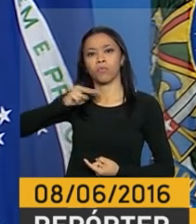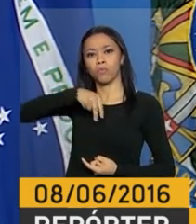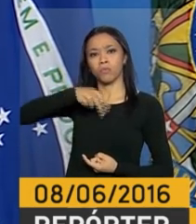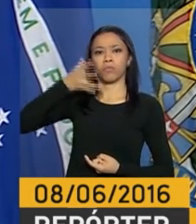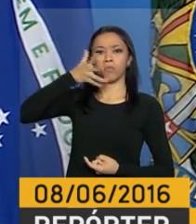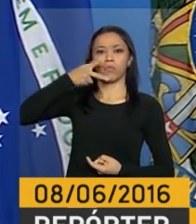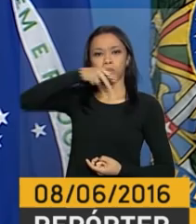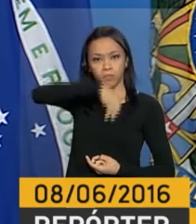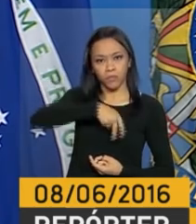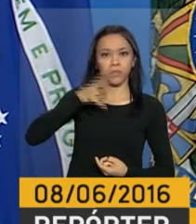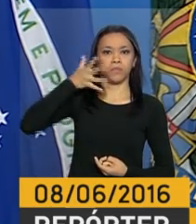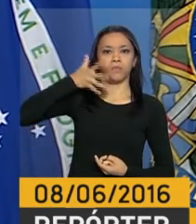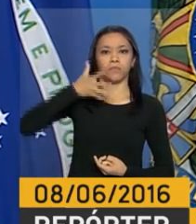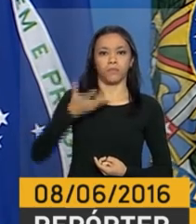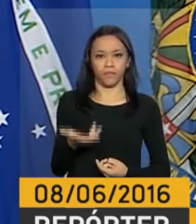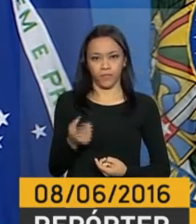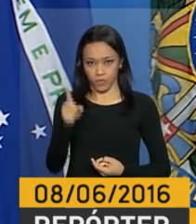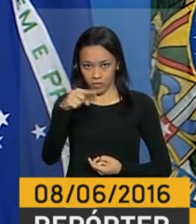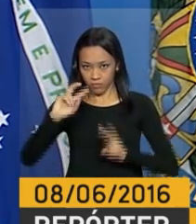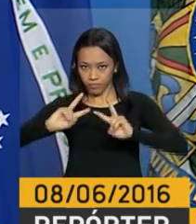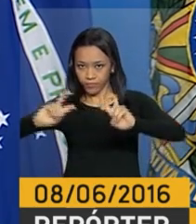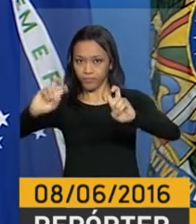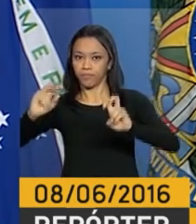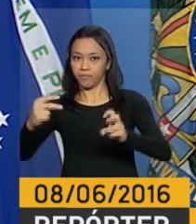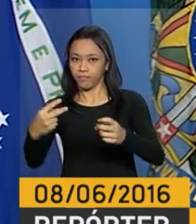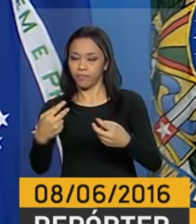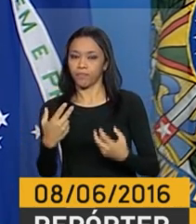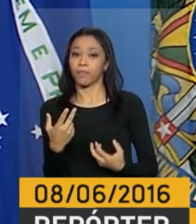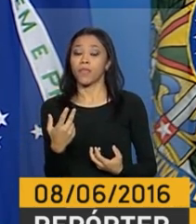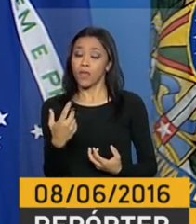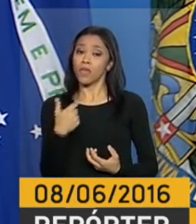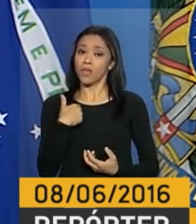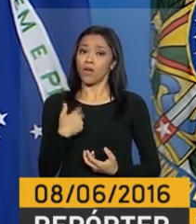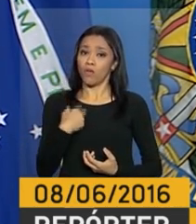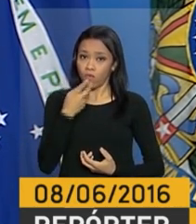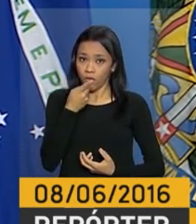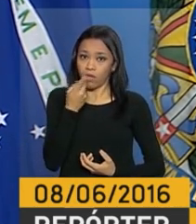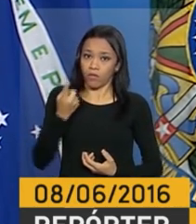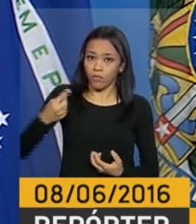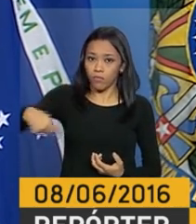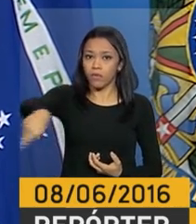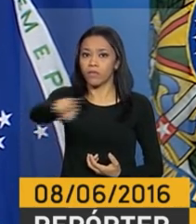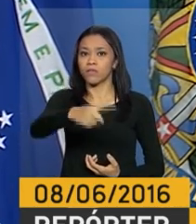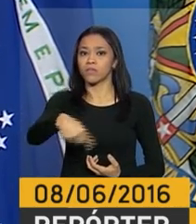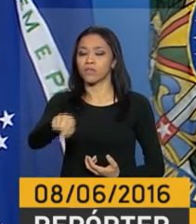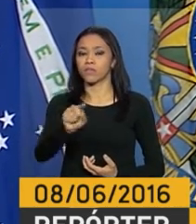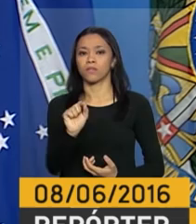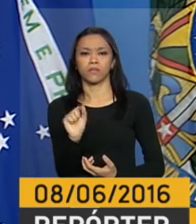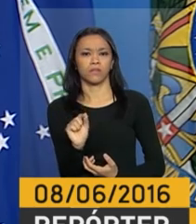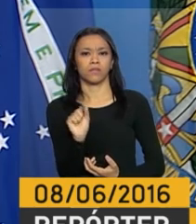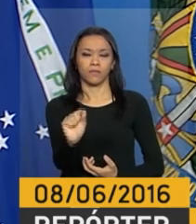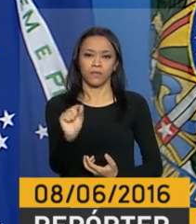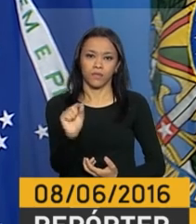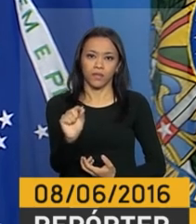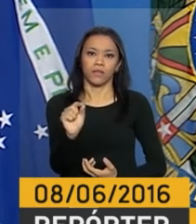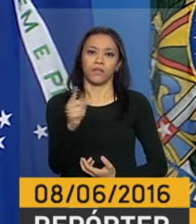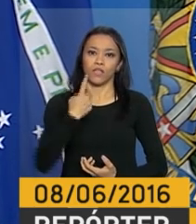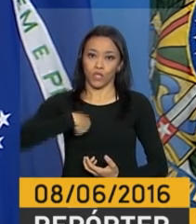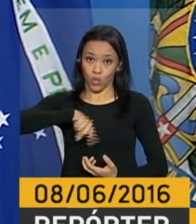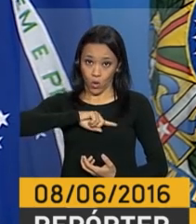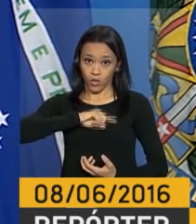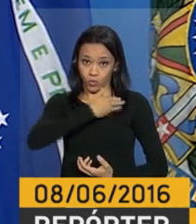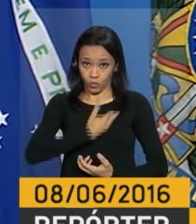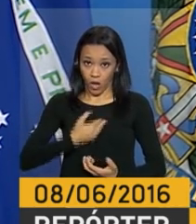se manifestaram e eu devo confessar os senhores que nós Assumimos o